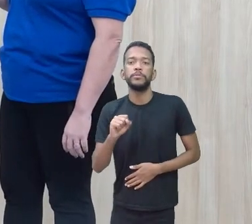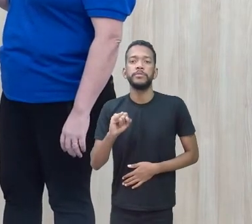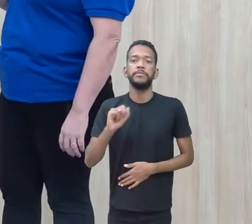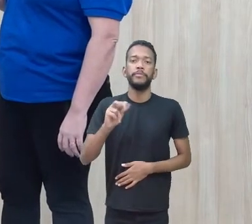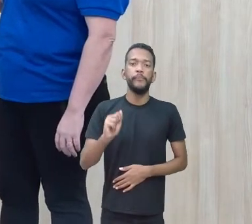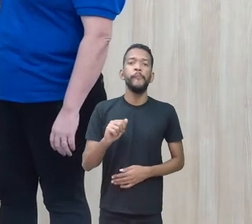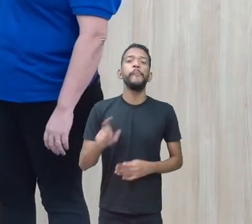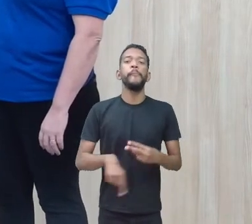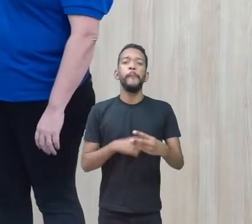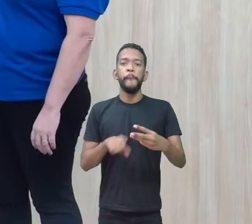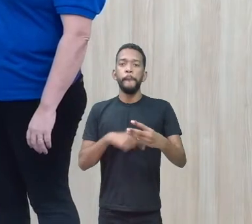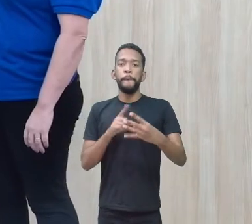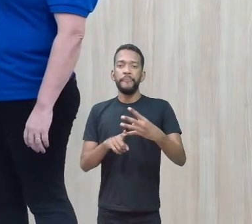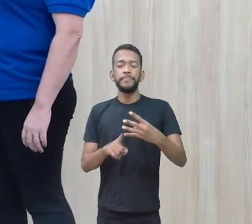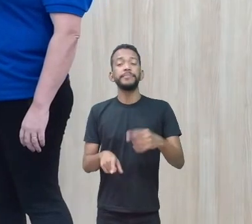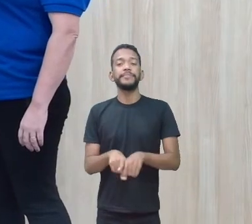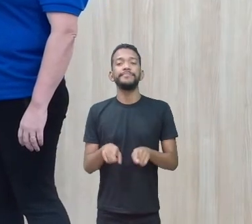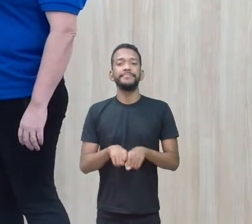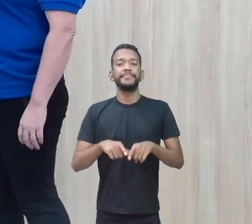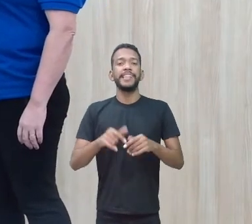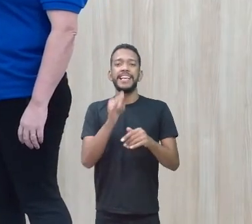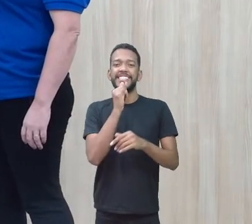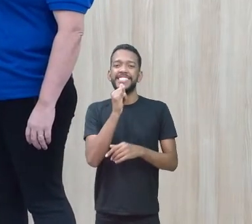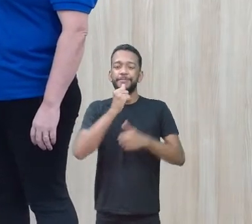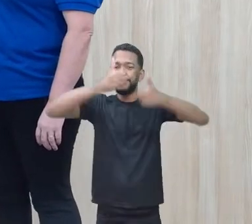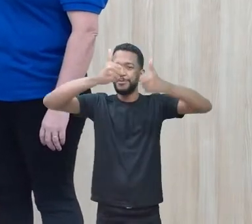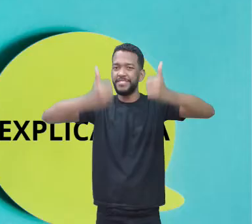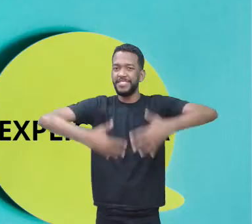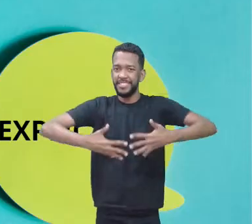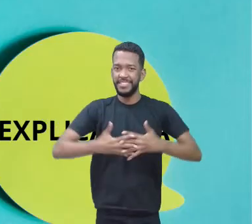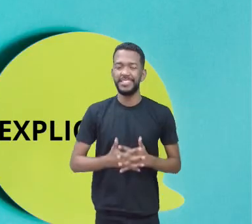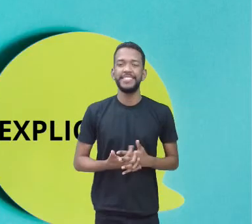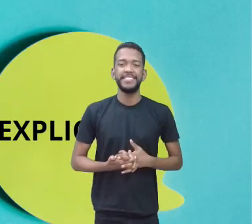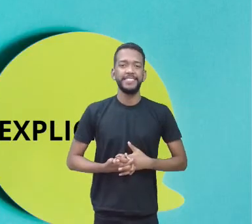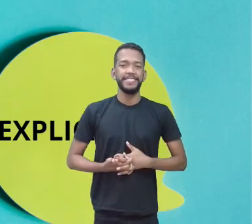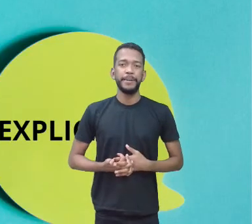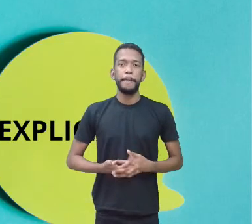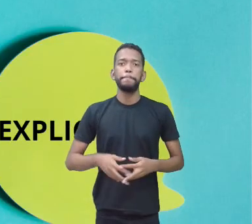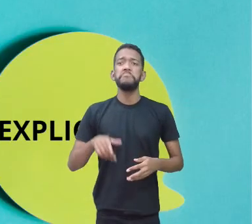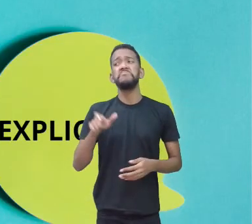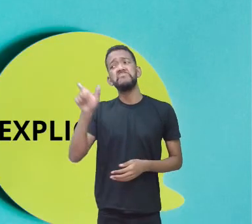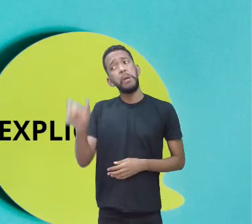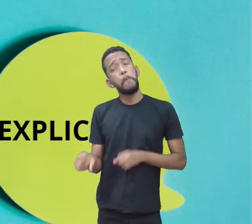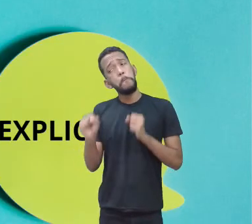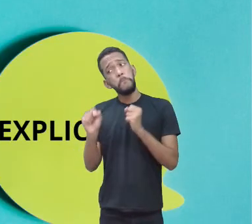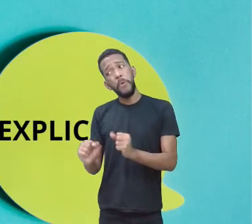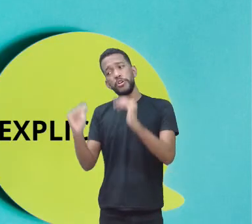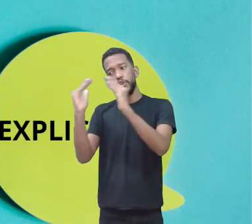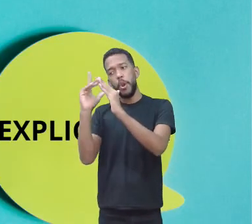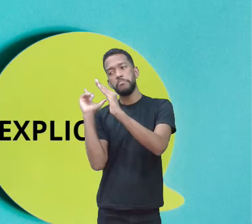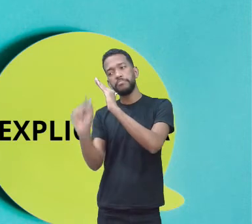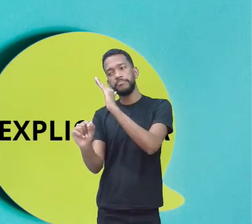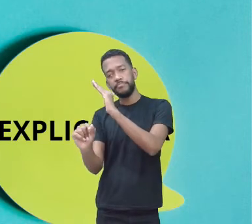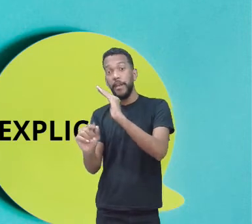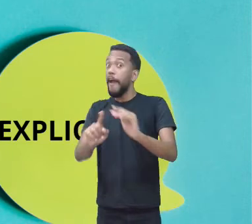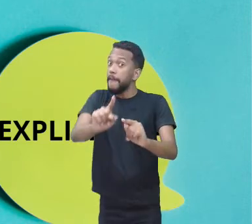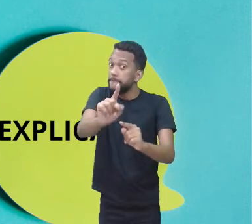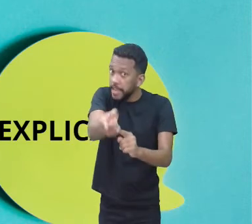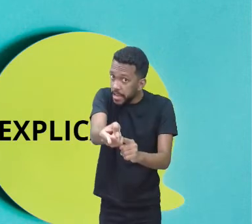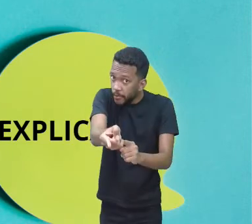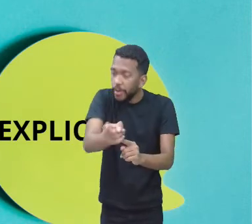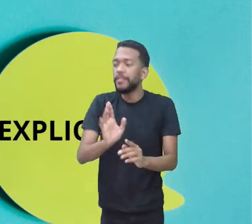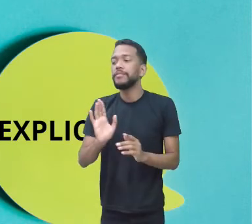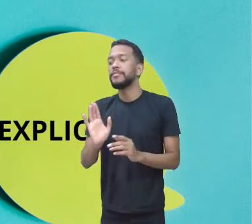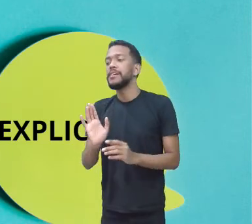Mais outro exemplo explicativo. Ela deve ter saído da escola, vírgula,